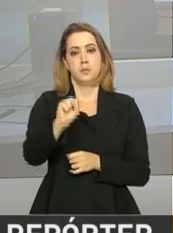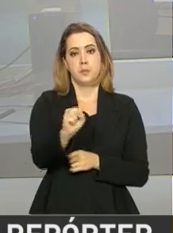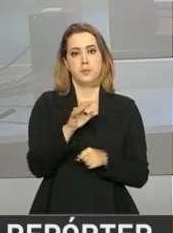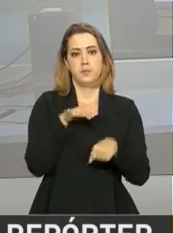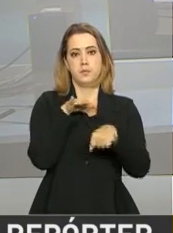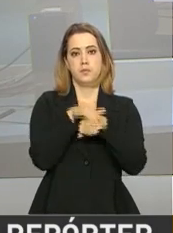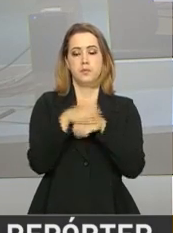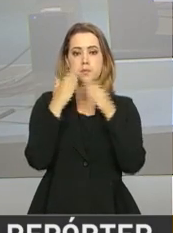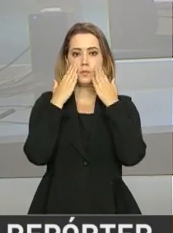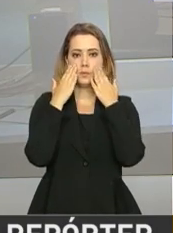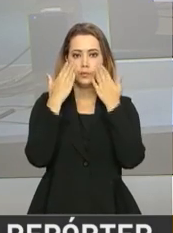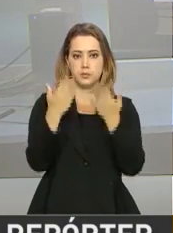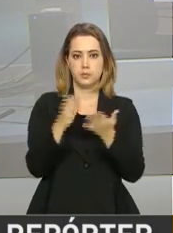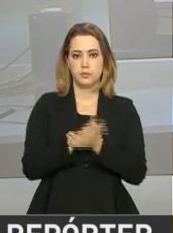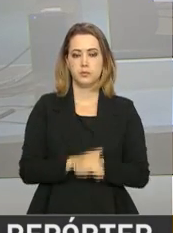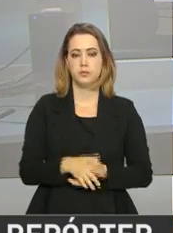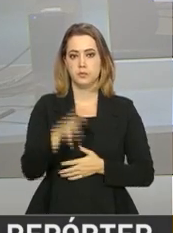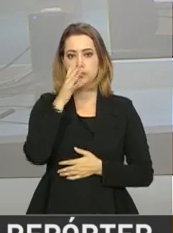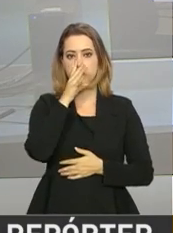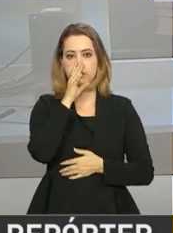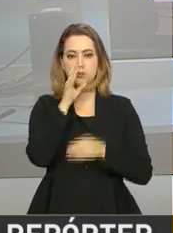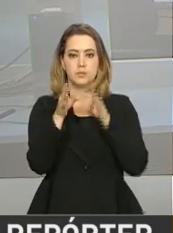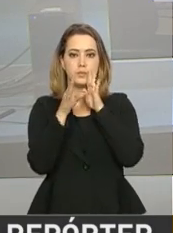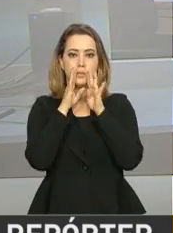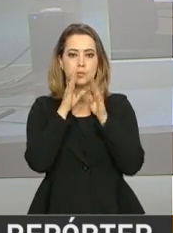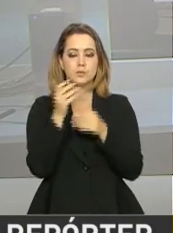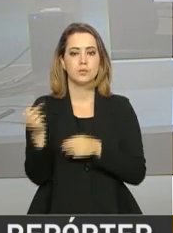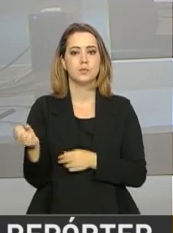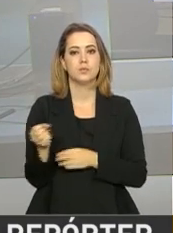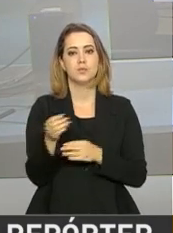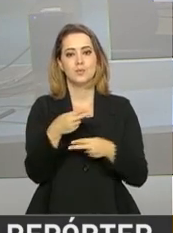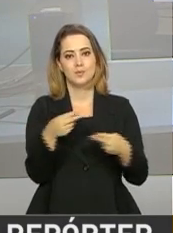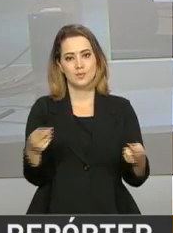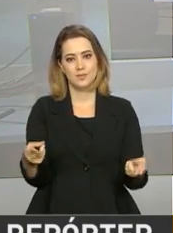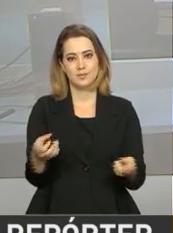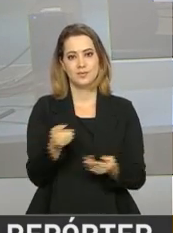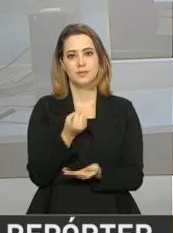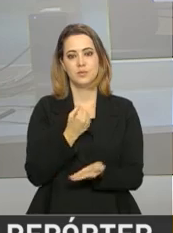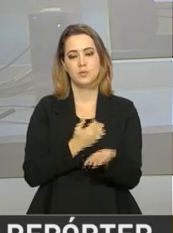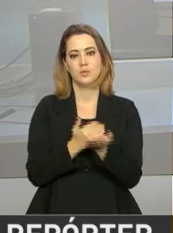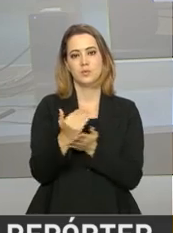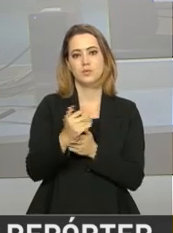8 da noite na nossa próxima edição. Acompanhe as novidades também pelas nossas redes